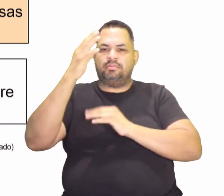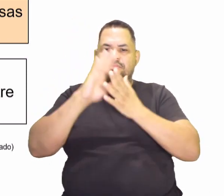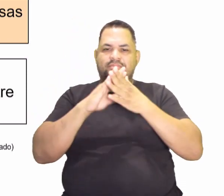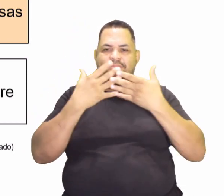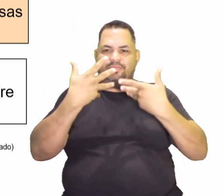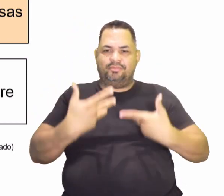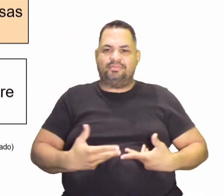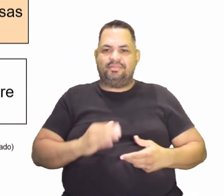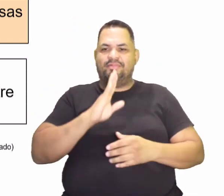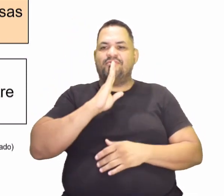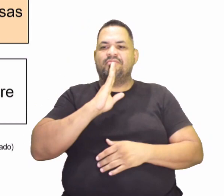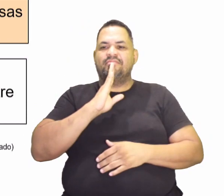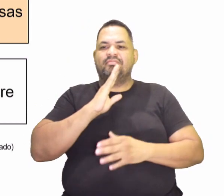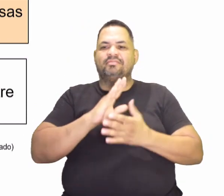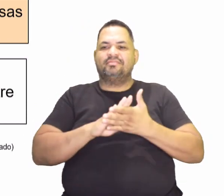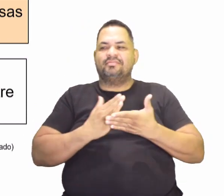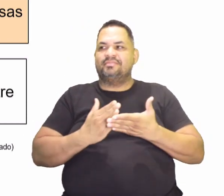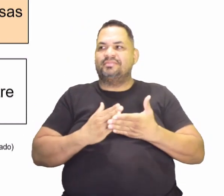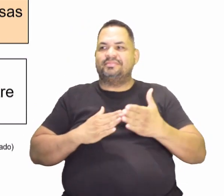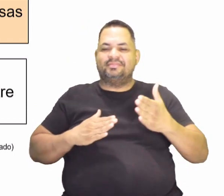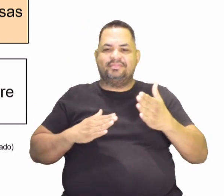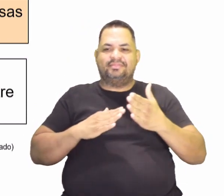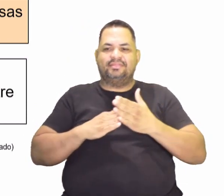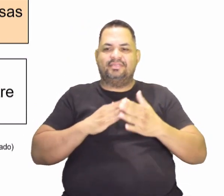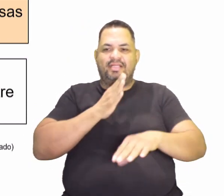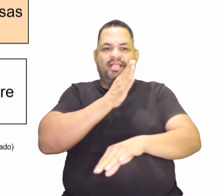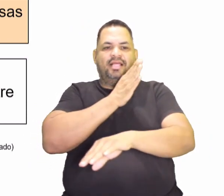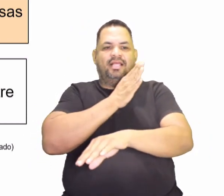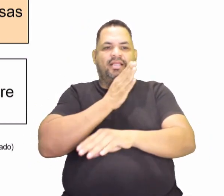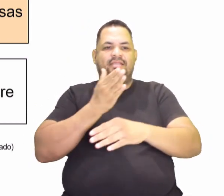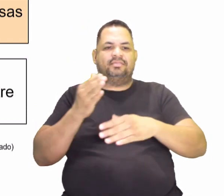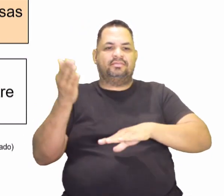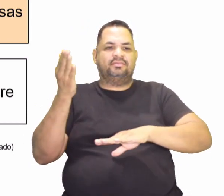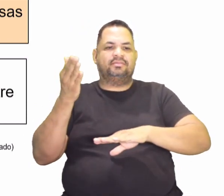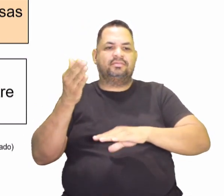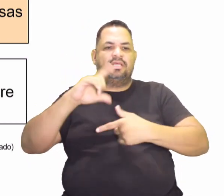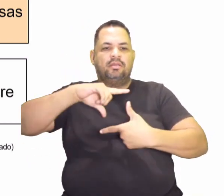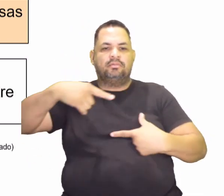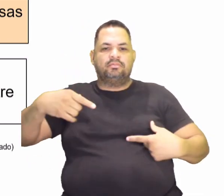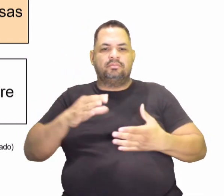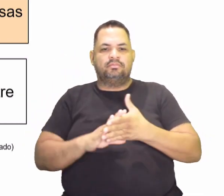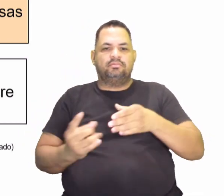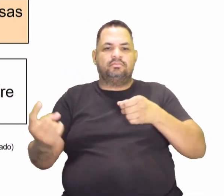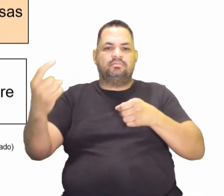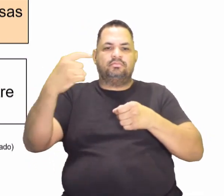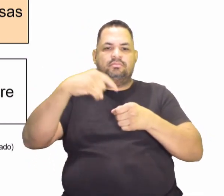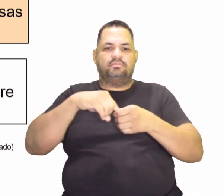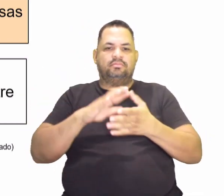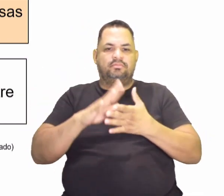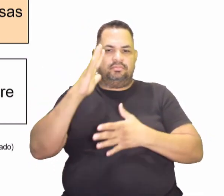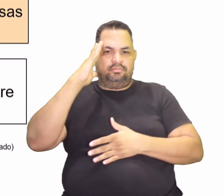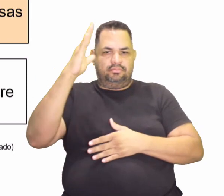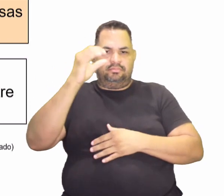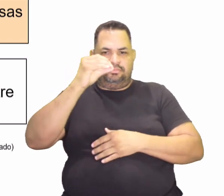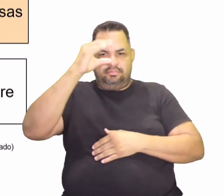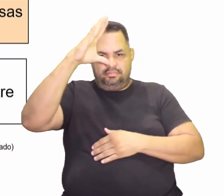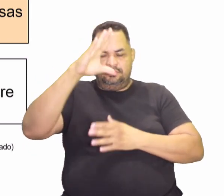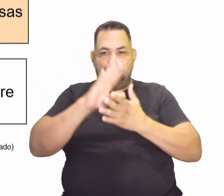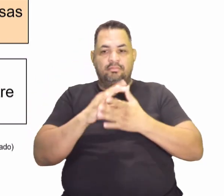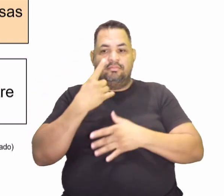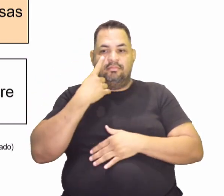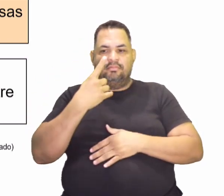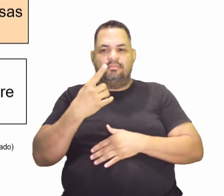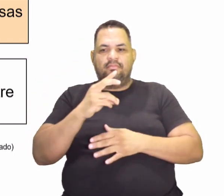humana de conhecer, até que na Idade Moderna voltaram-se para a teoria do conhecimento. Vocês viram lá